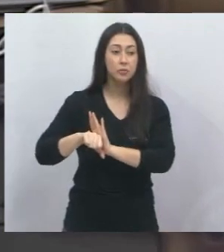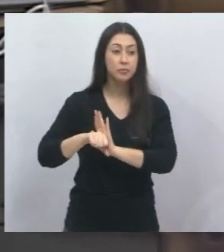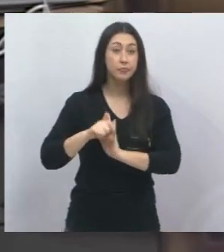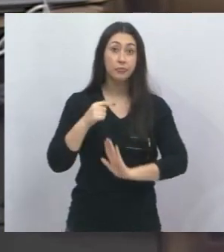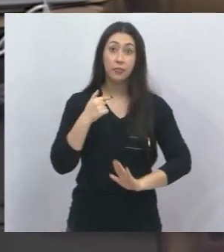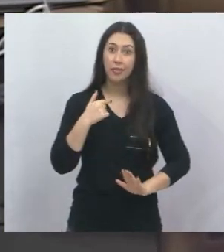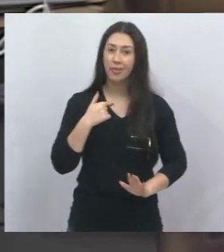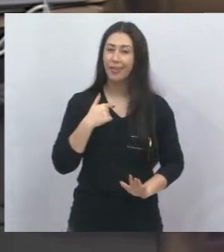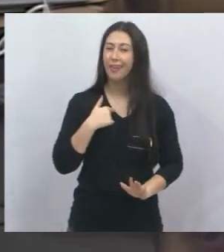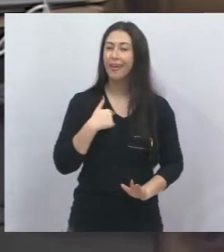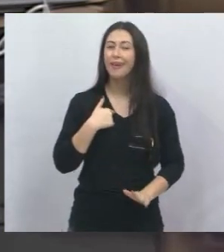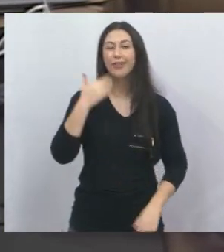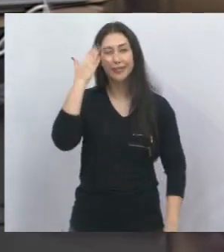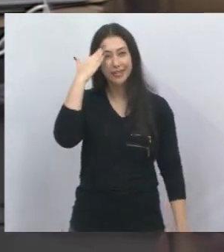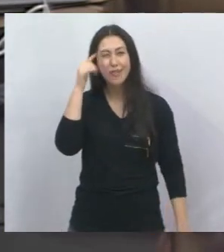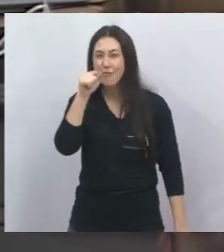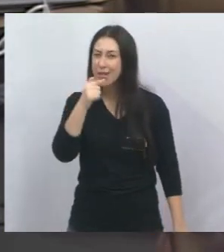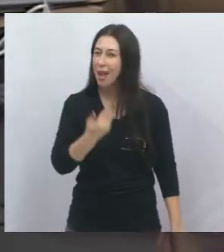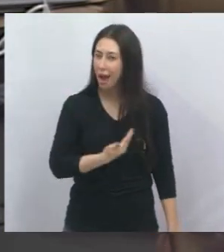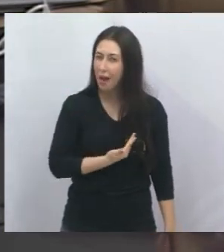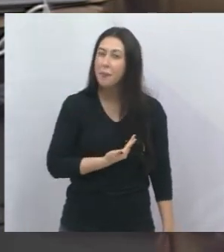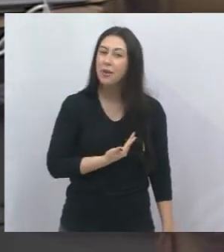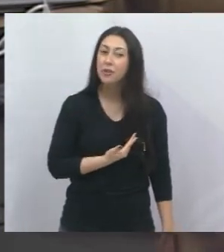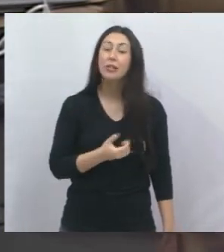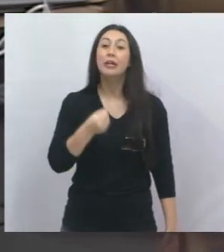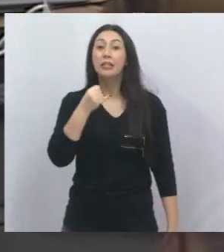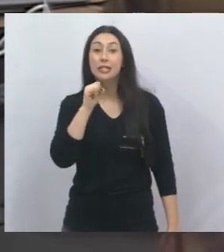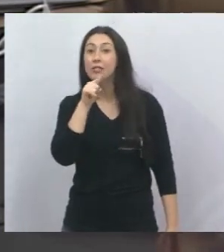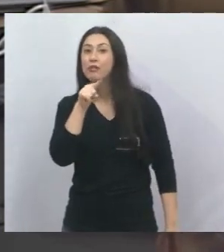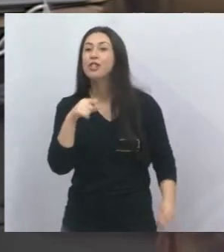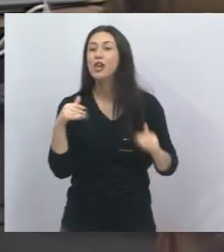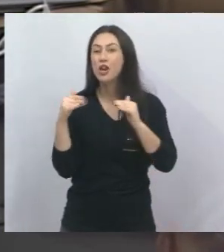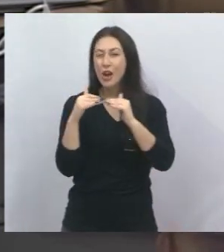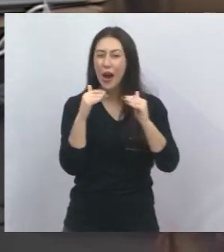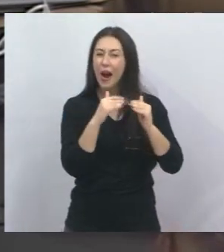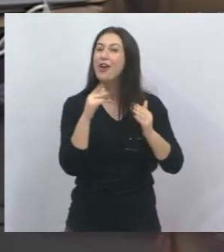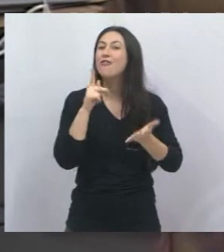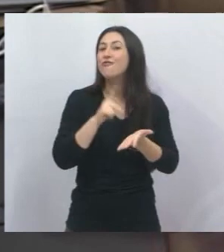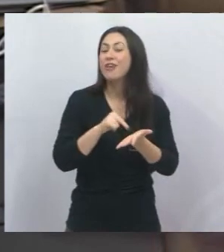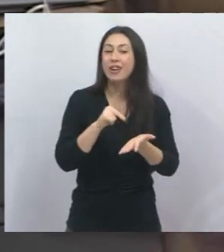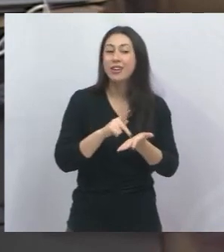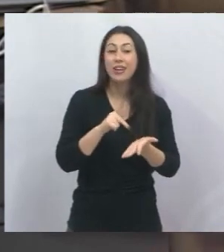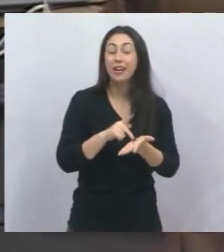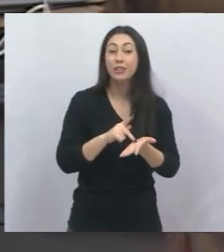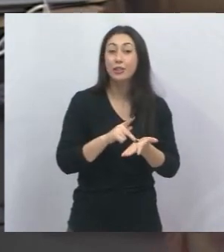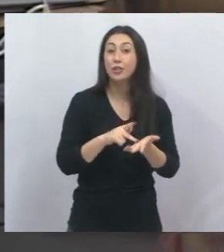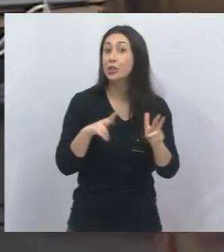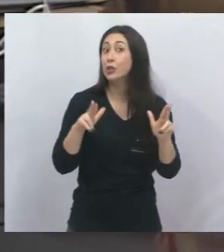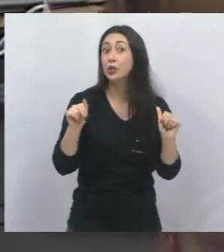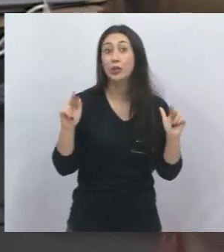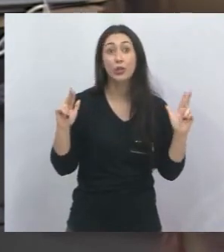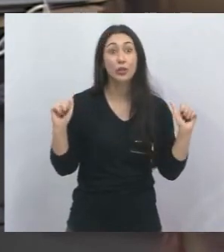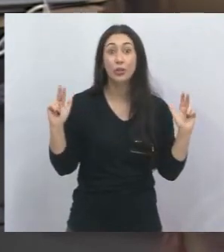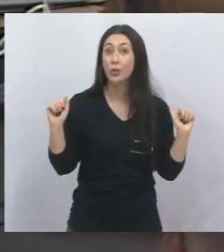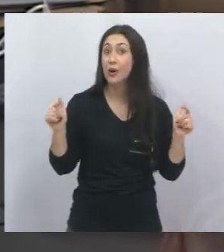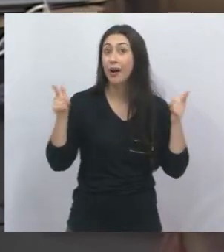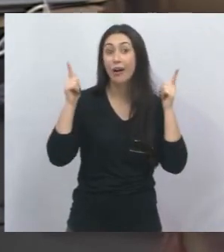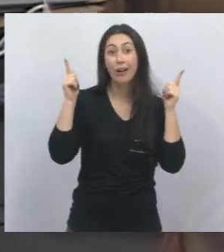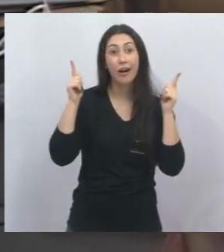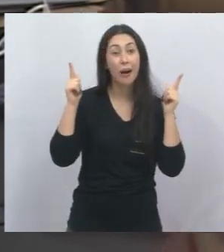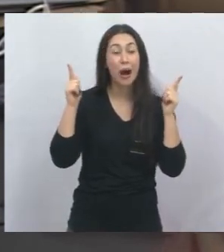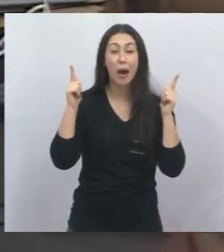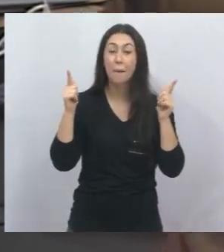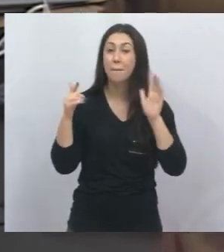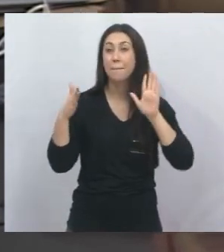Eu aposto que o senhor é meu amigo. Se o senhor tiver a coerência que o senhor tanto sustentou na tribuna, o senhor nunca faria campanha para o Márcio